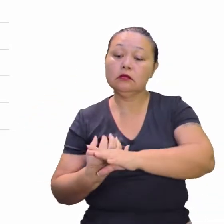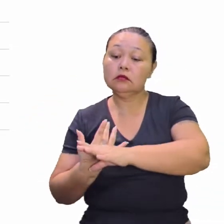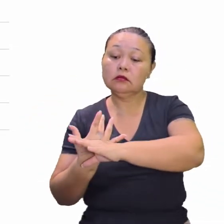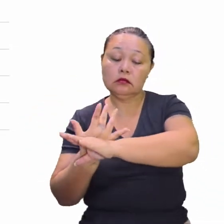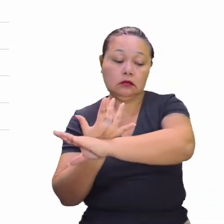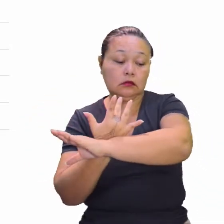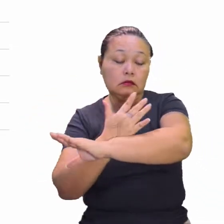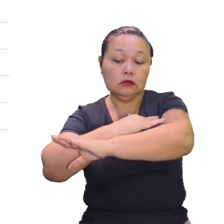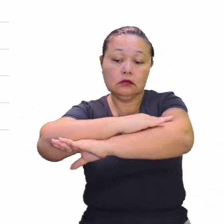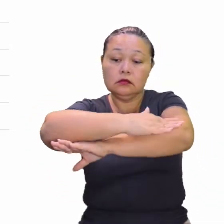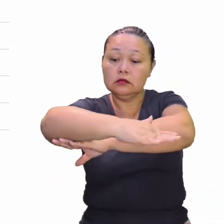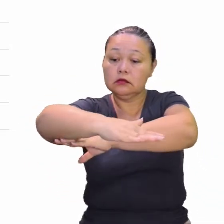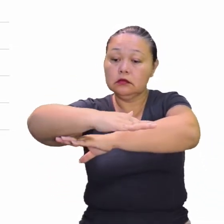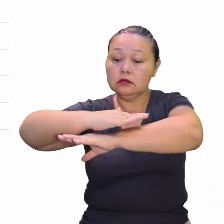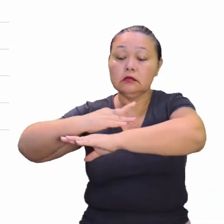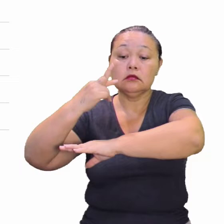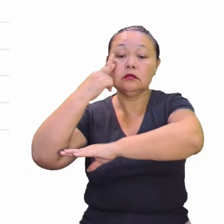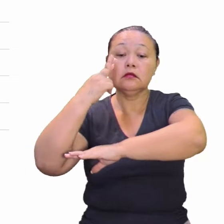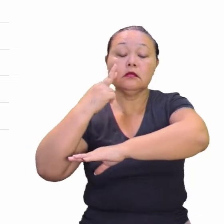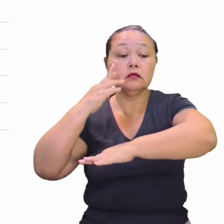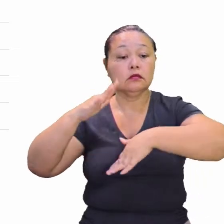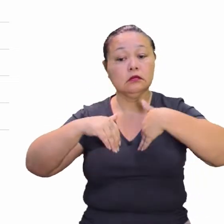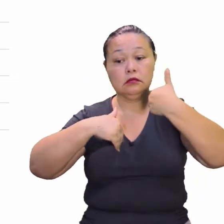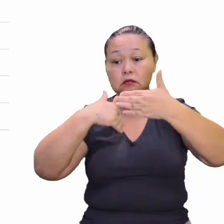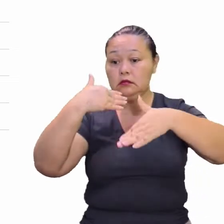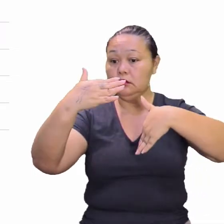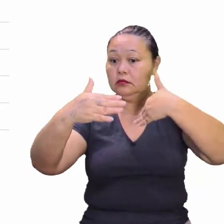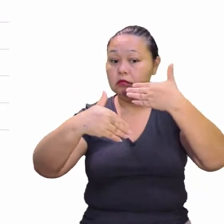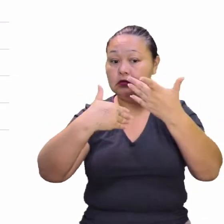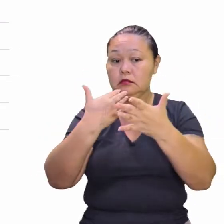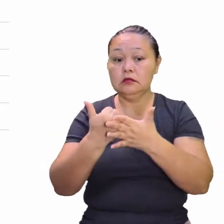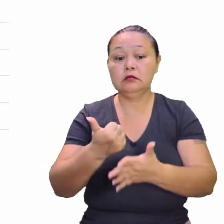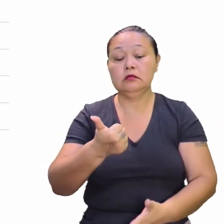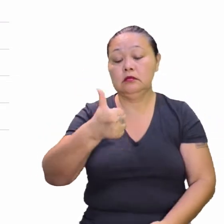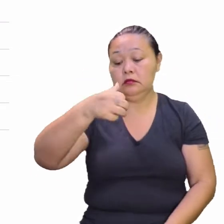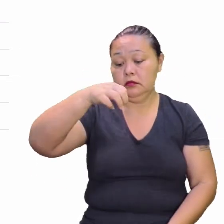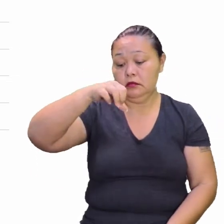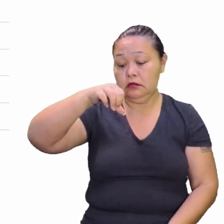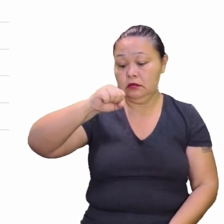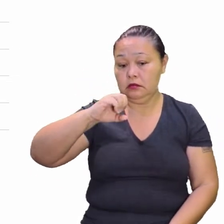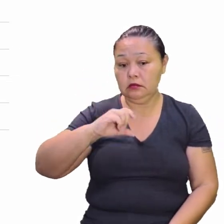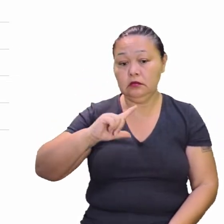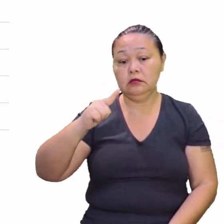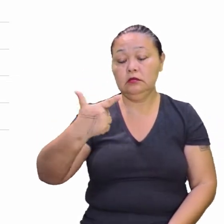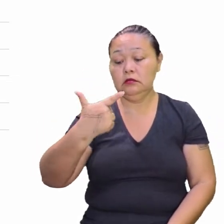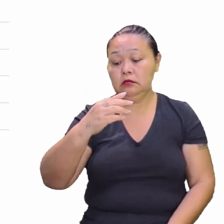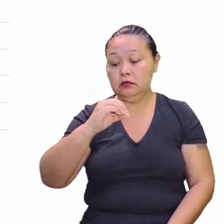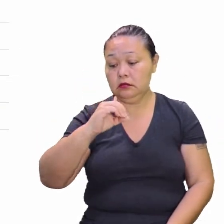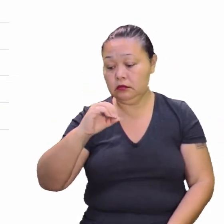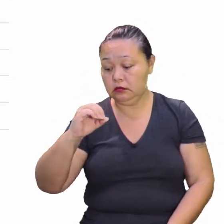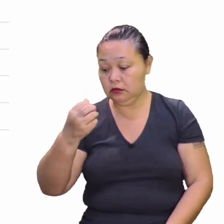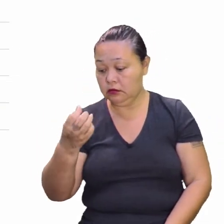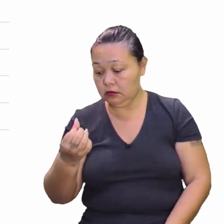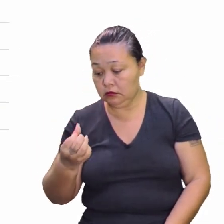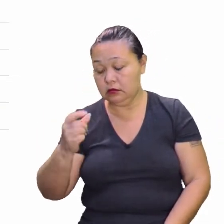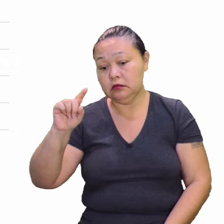plantadas em Rondônia, todo o processo de evolução, 1980, 2006